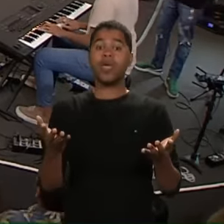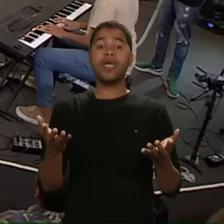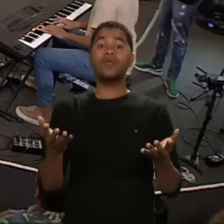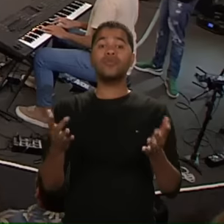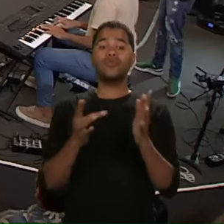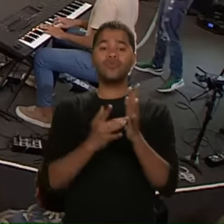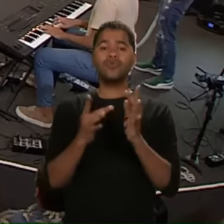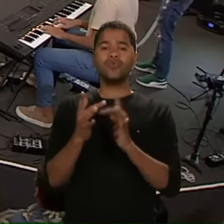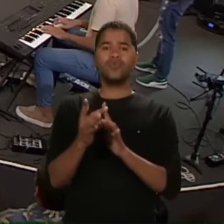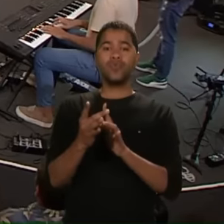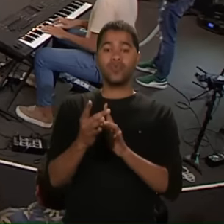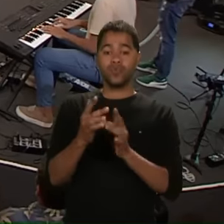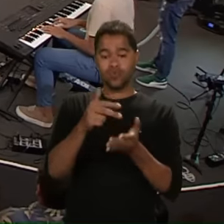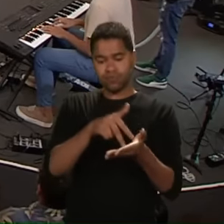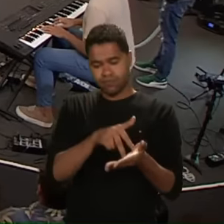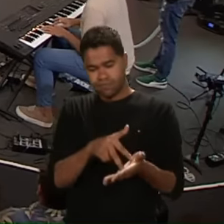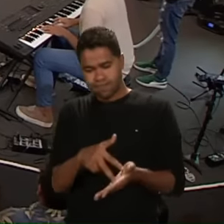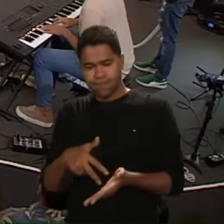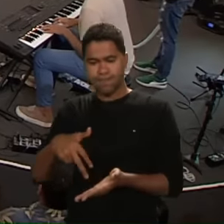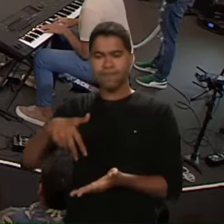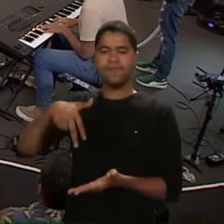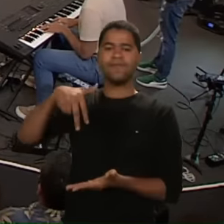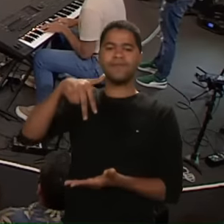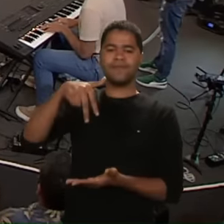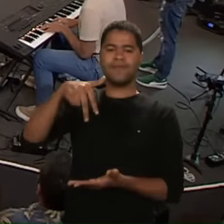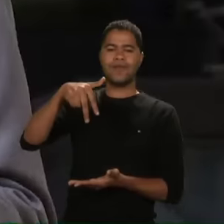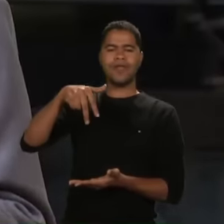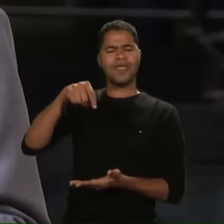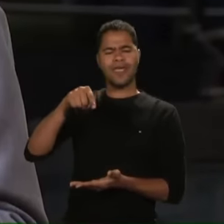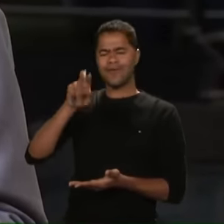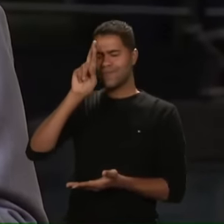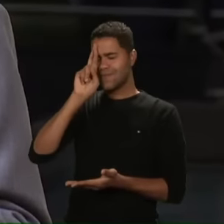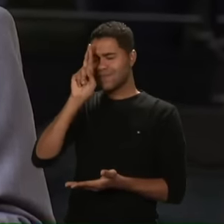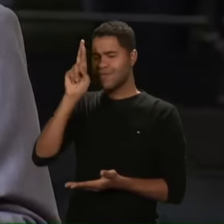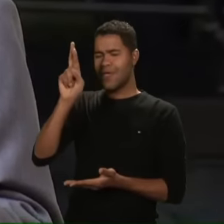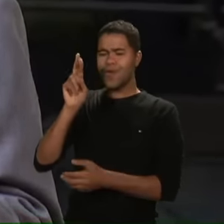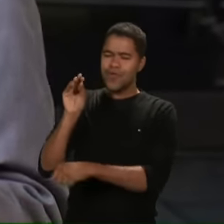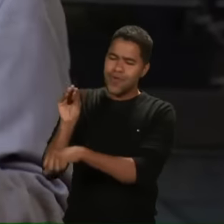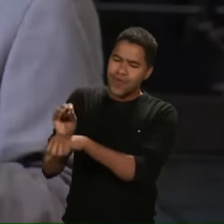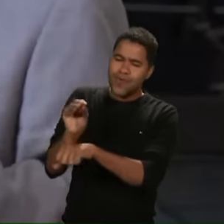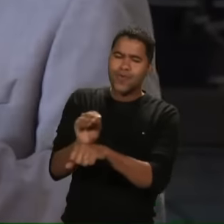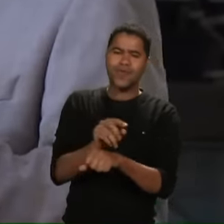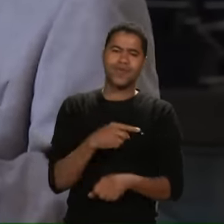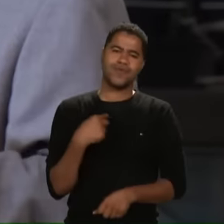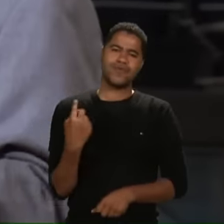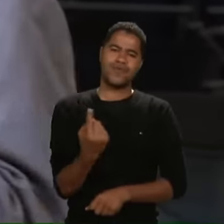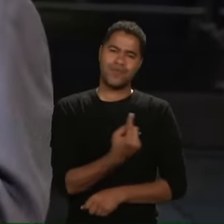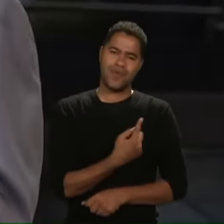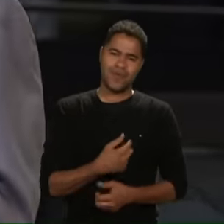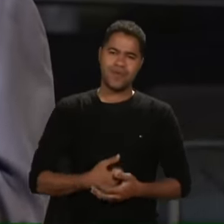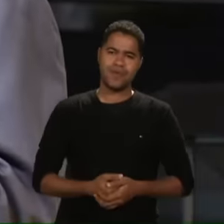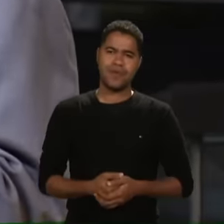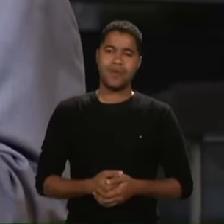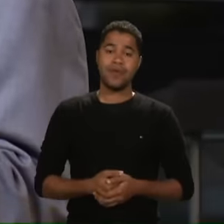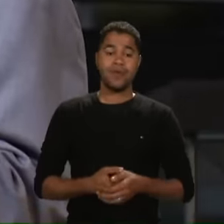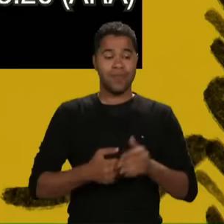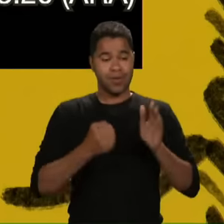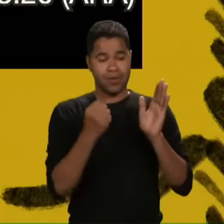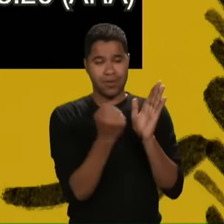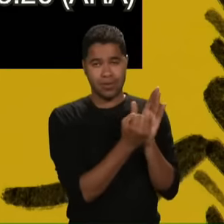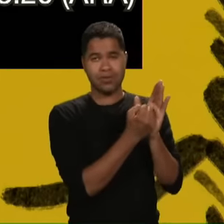Jesus, nosso Senhor, o grande pastor das ovelhas, pelo sangue